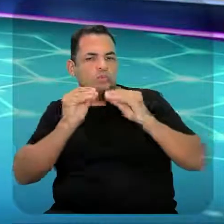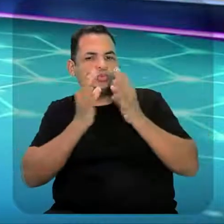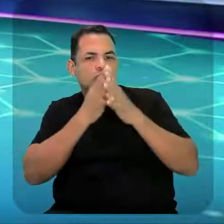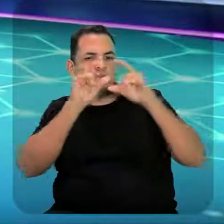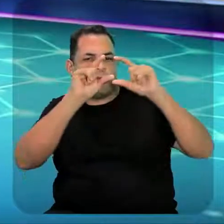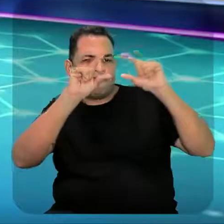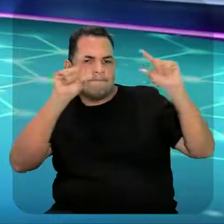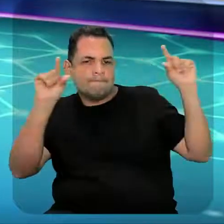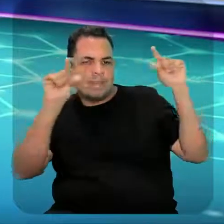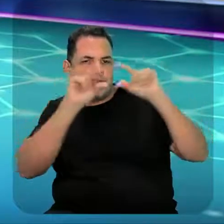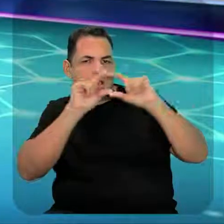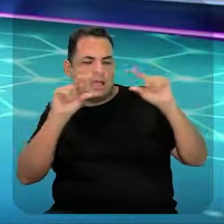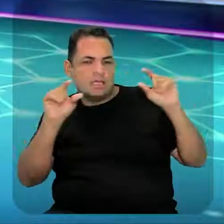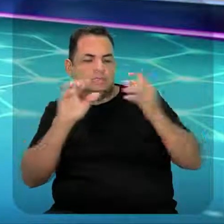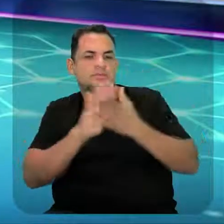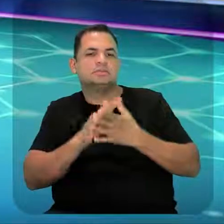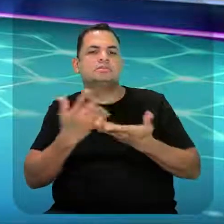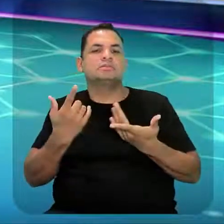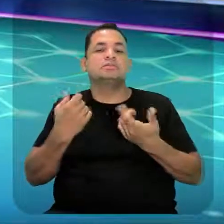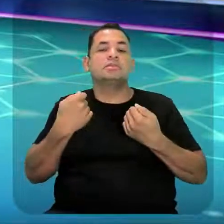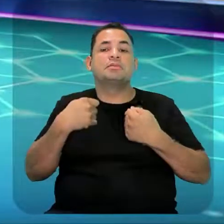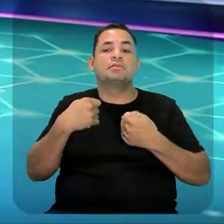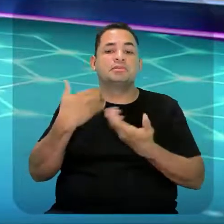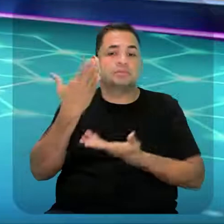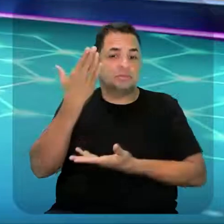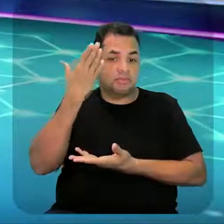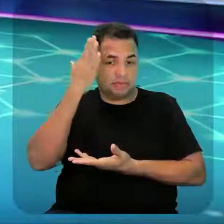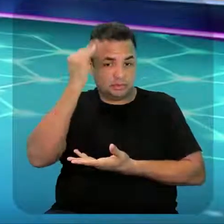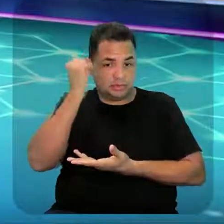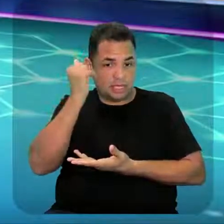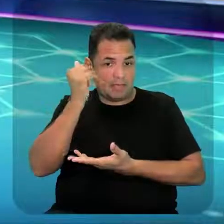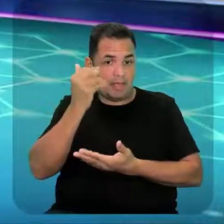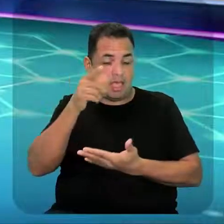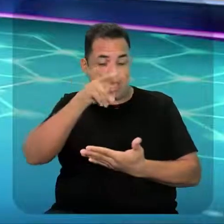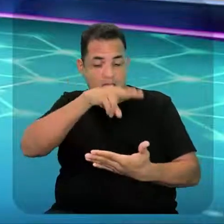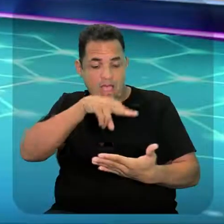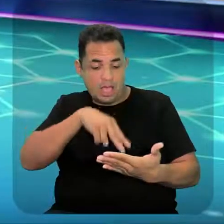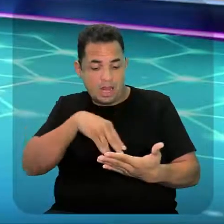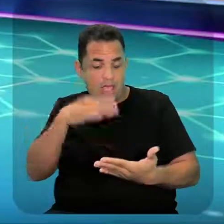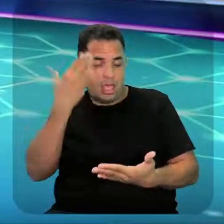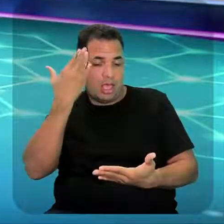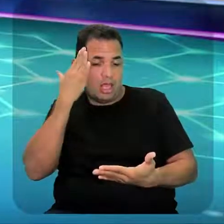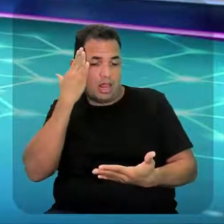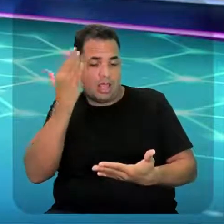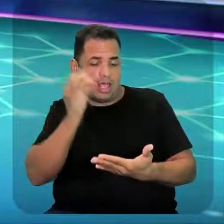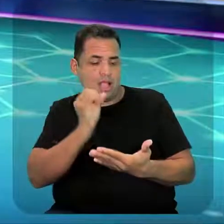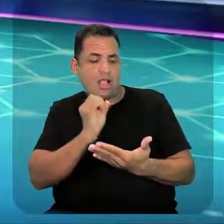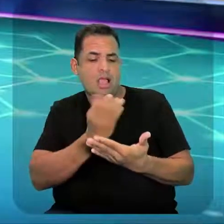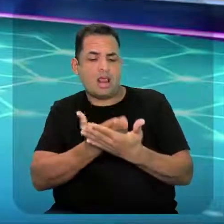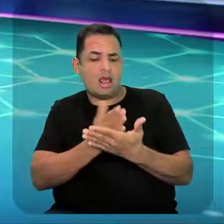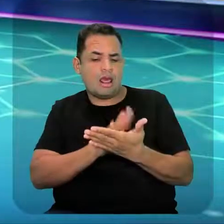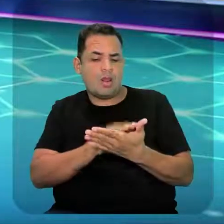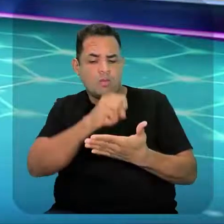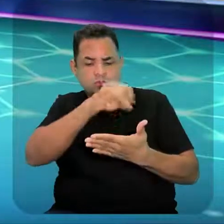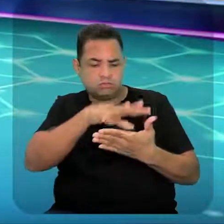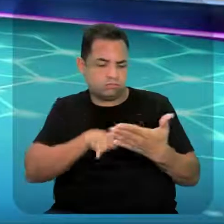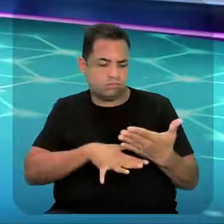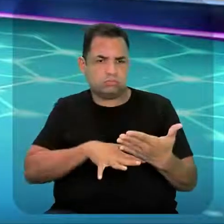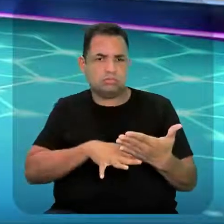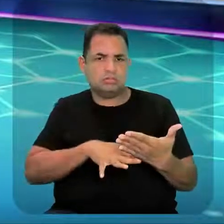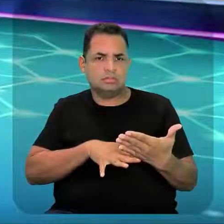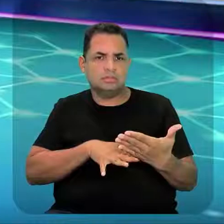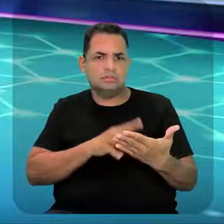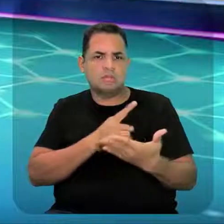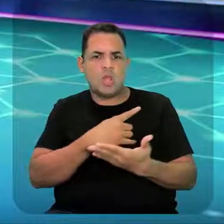enunciado e requer também que vocês saibam ler e interpretar cada uma das alternativas, né?